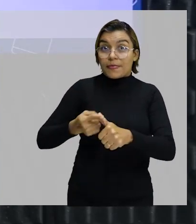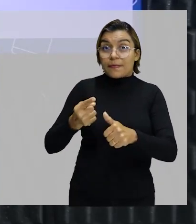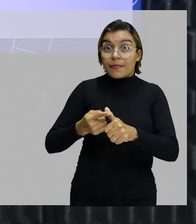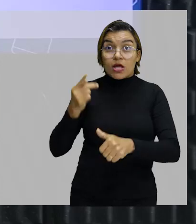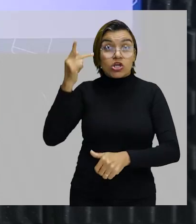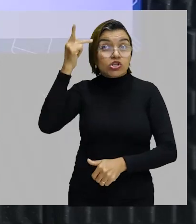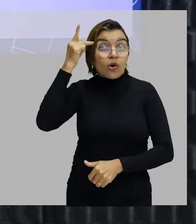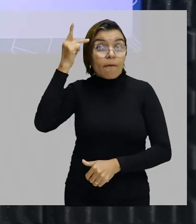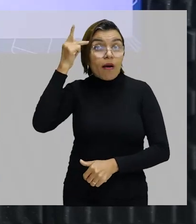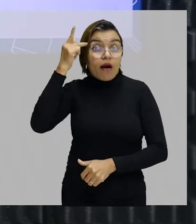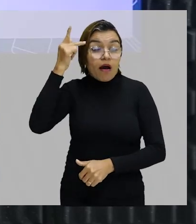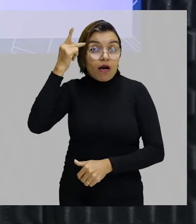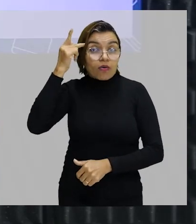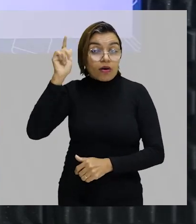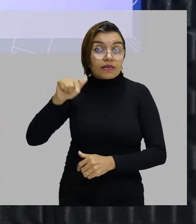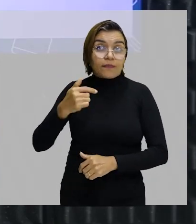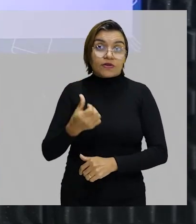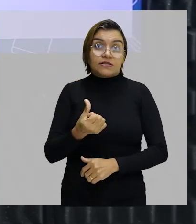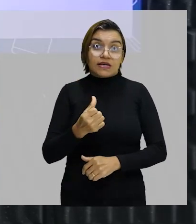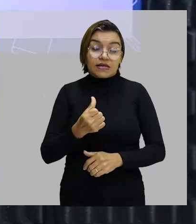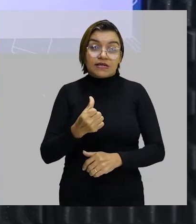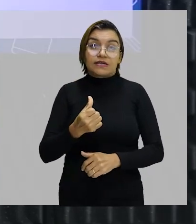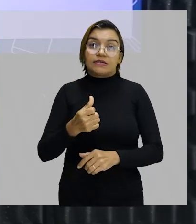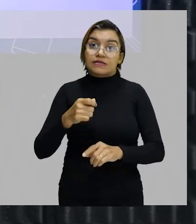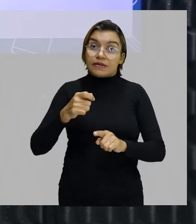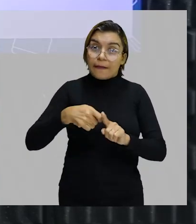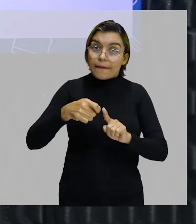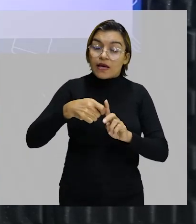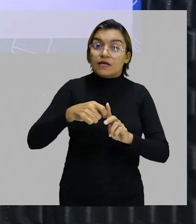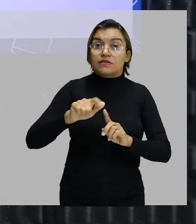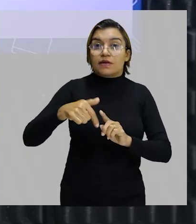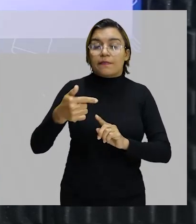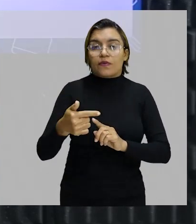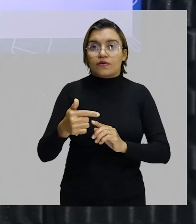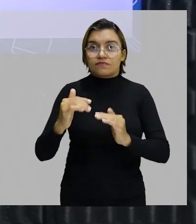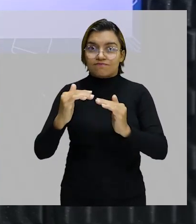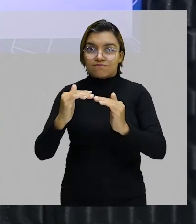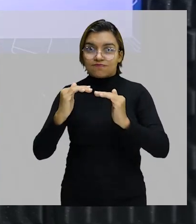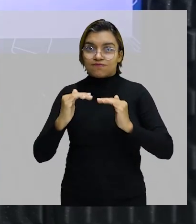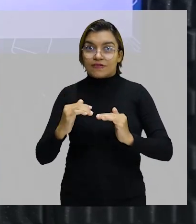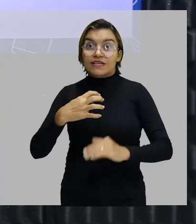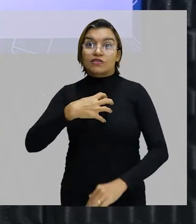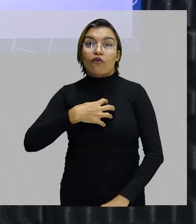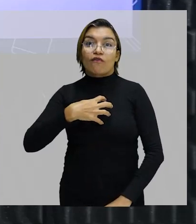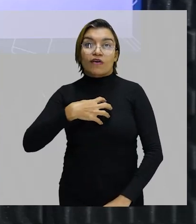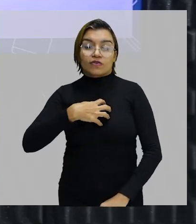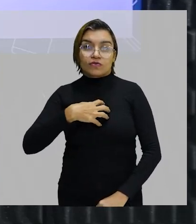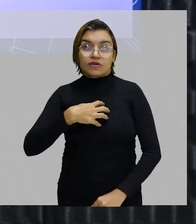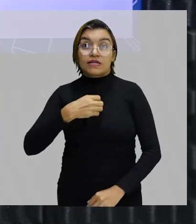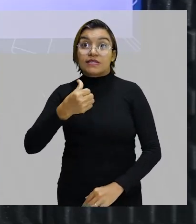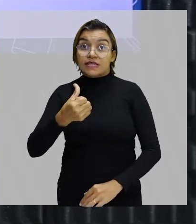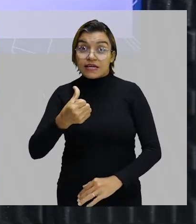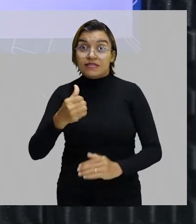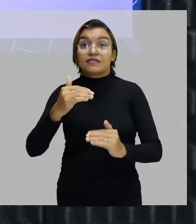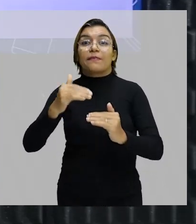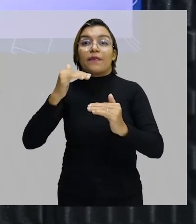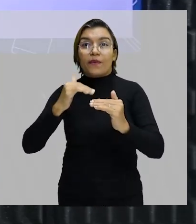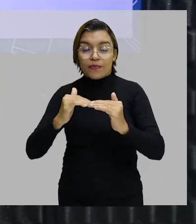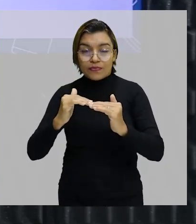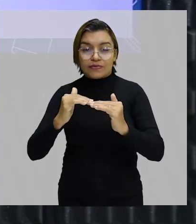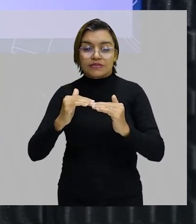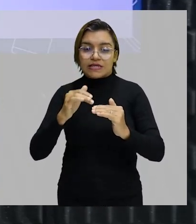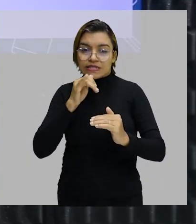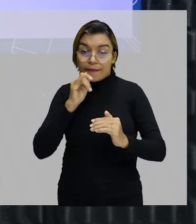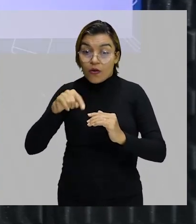Paulo, na metrópole nacional. 6 meses depois, ele chegava na metrópole regional, por exemplo, Salvador. Né? 6 meses depois, desses outros